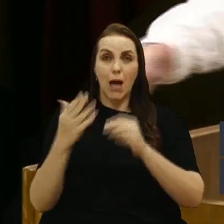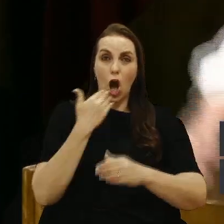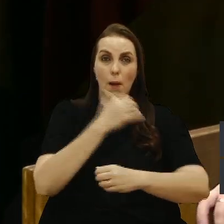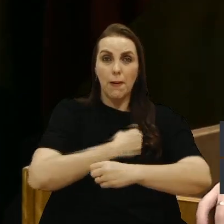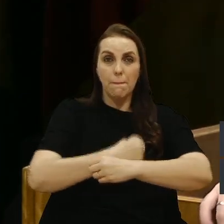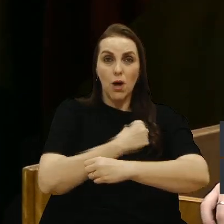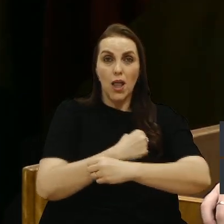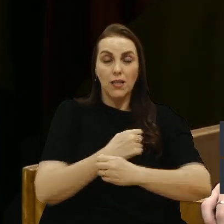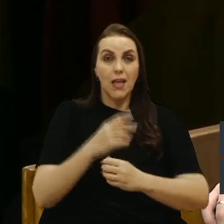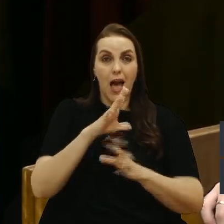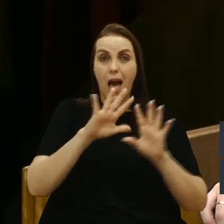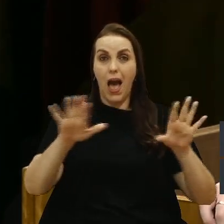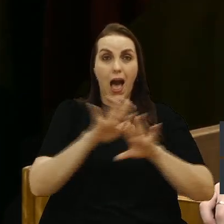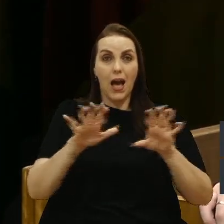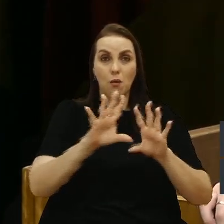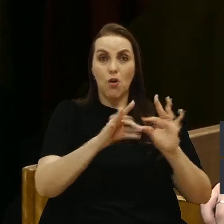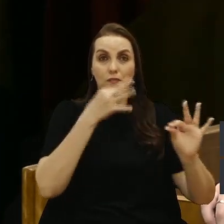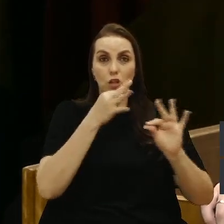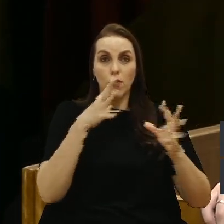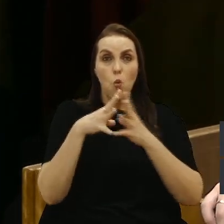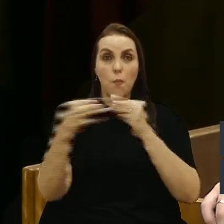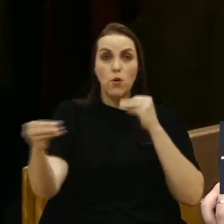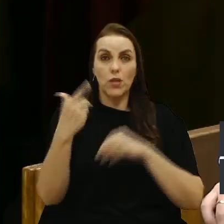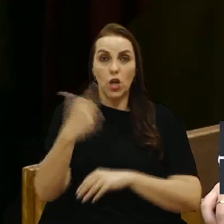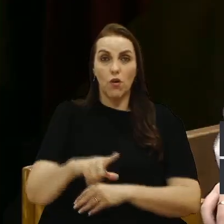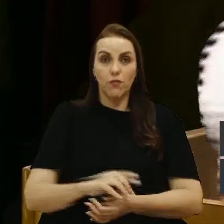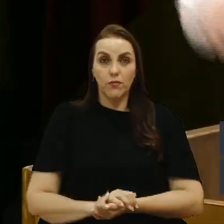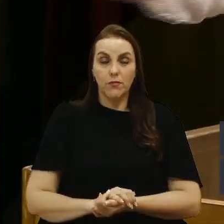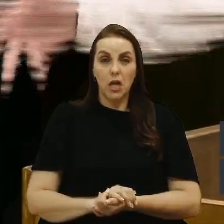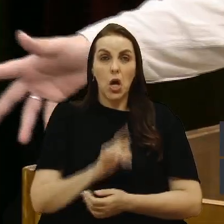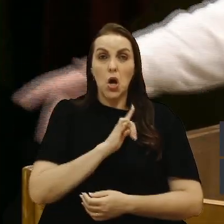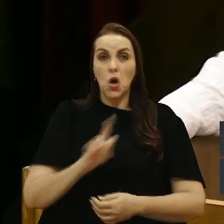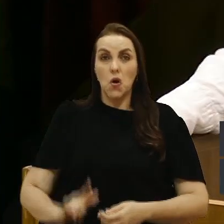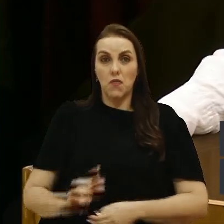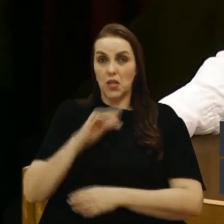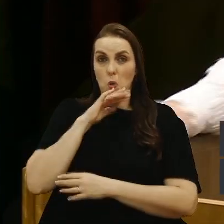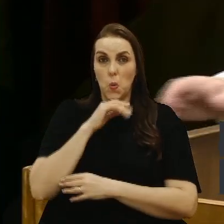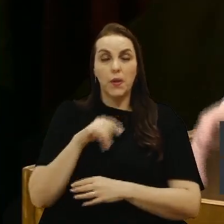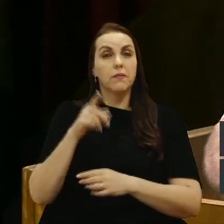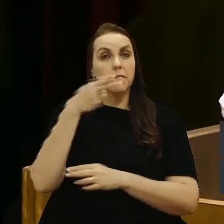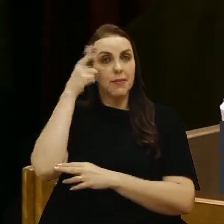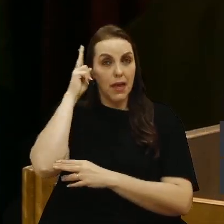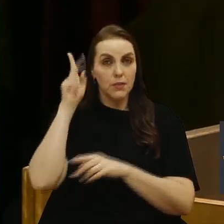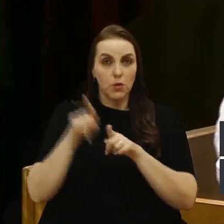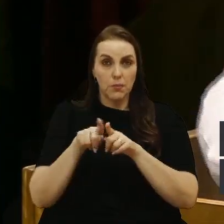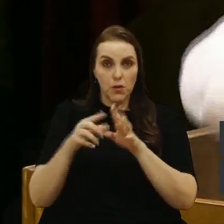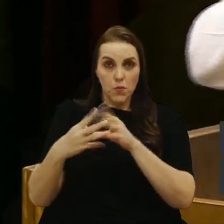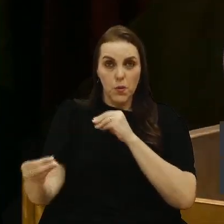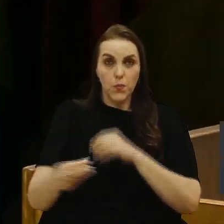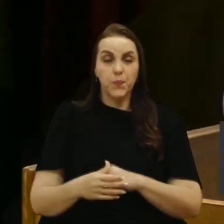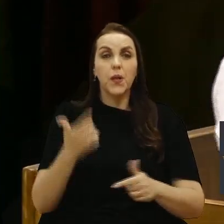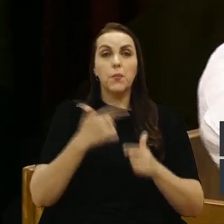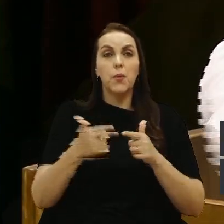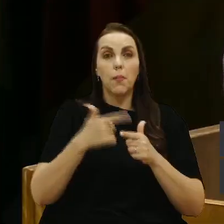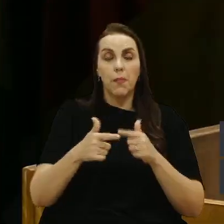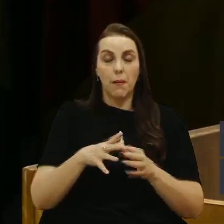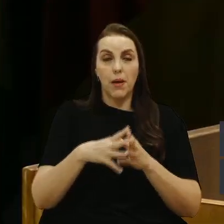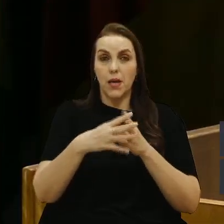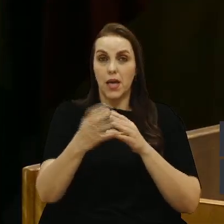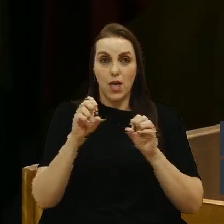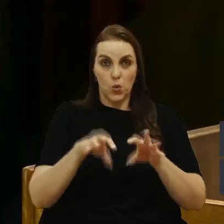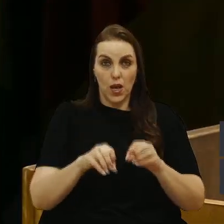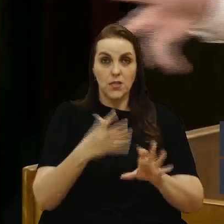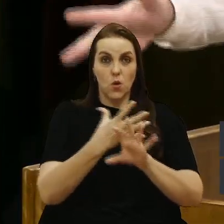sumiu de novo o homem, tchê. Daí, quando o governo é ruim, some o Nespolo também. Quando dá problema na educação, some a Marta.